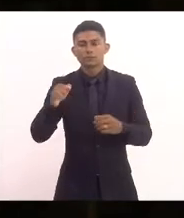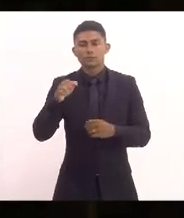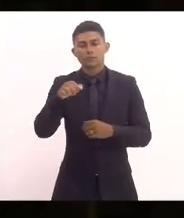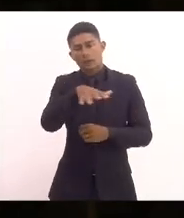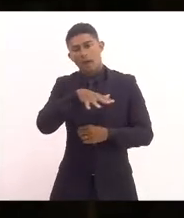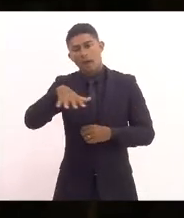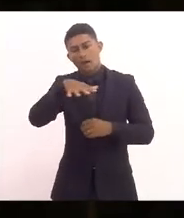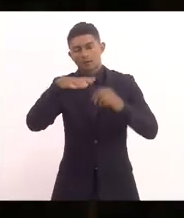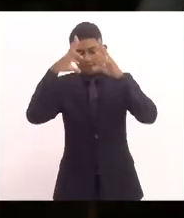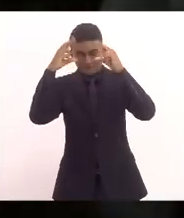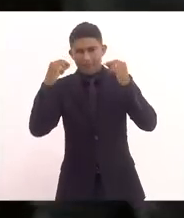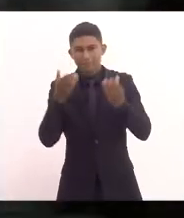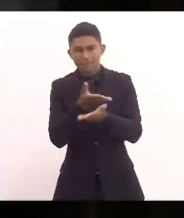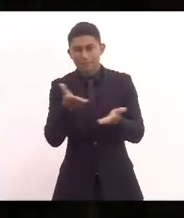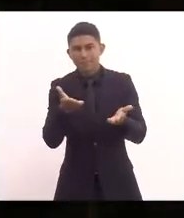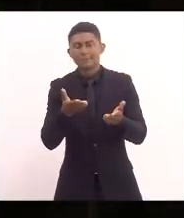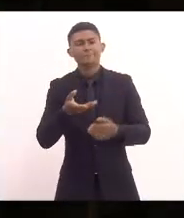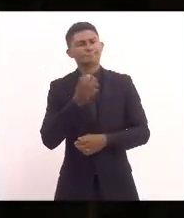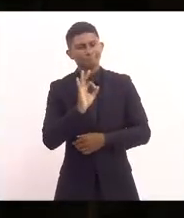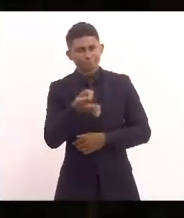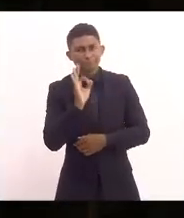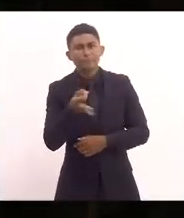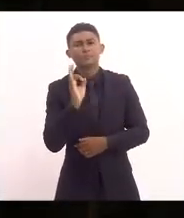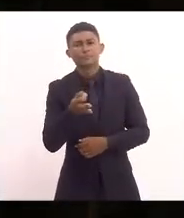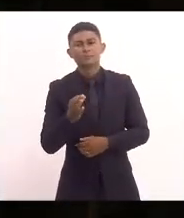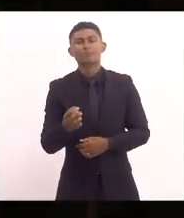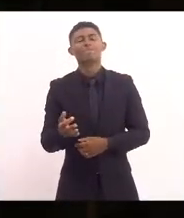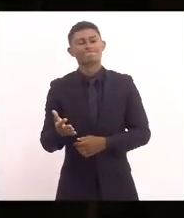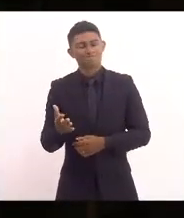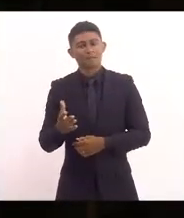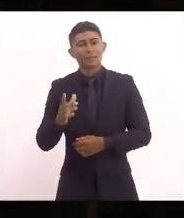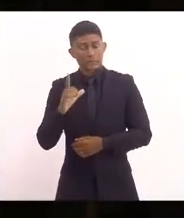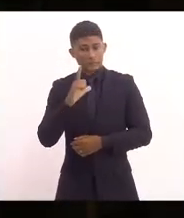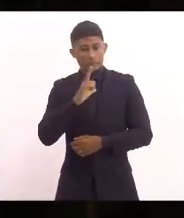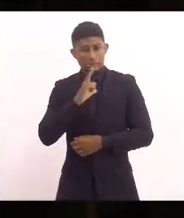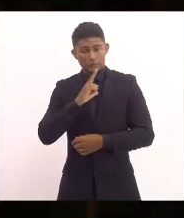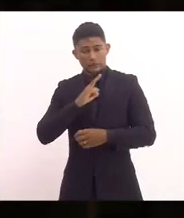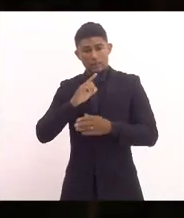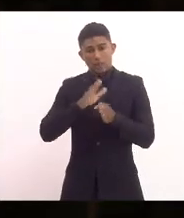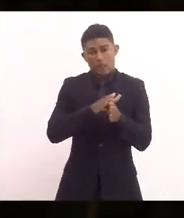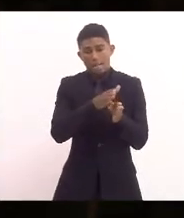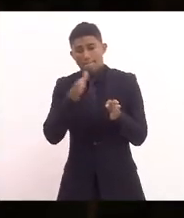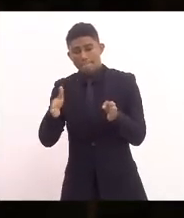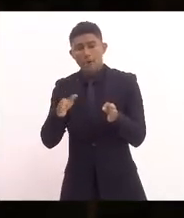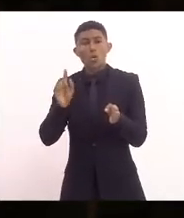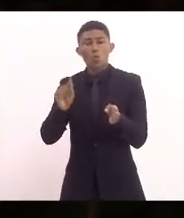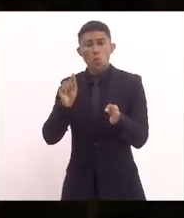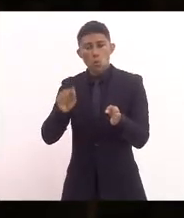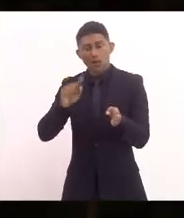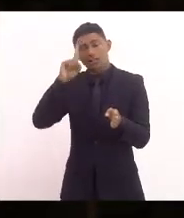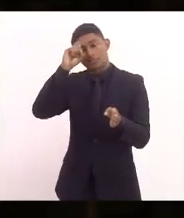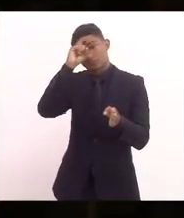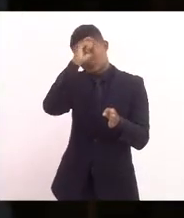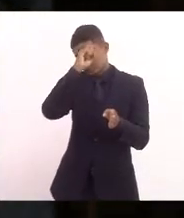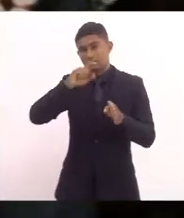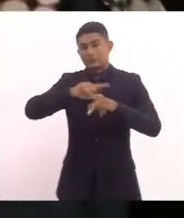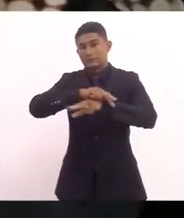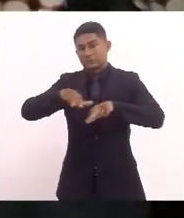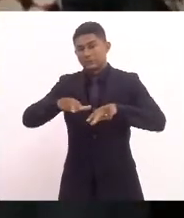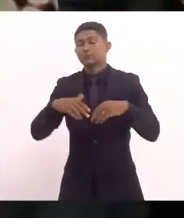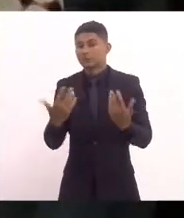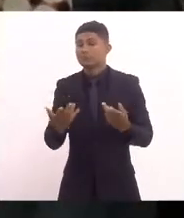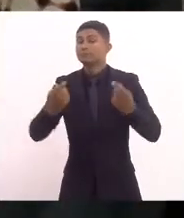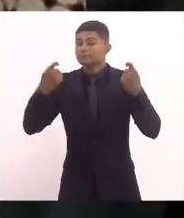evidenciou que a enfermagem enfrenta e enfrentará um contexto pós-pandêmico de grande complexidade e que é